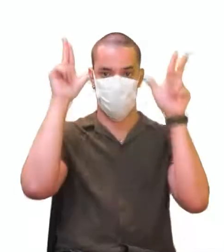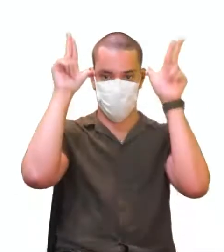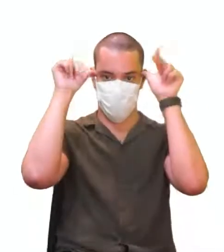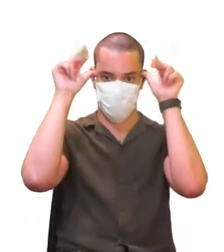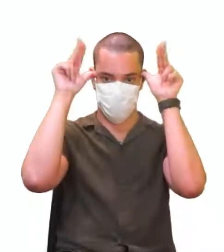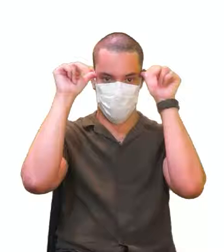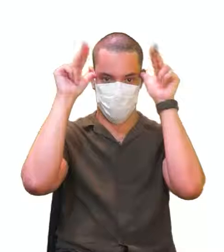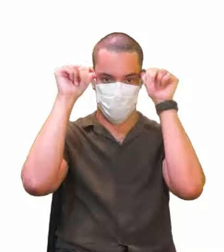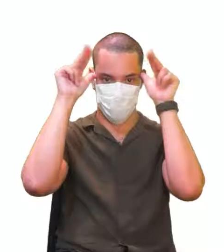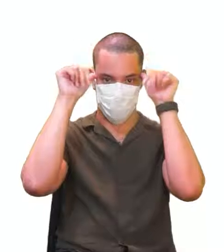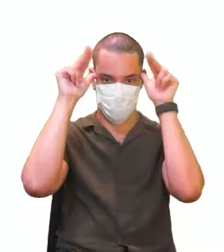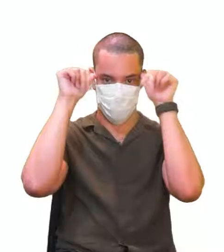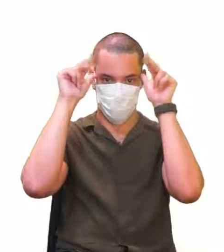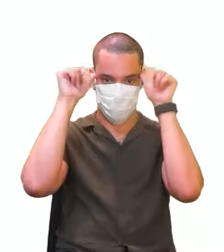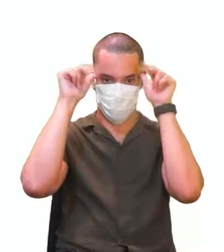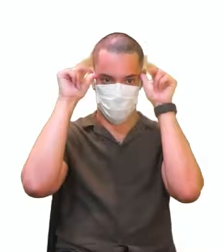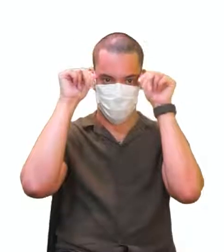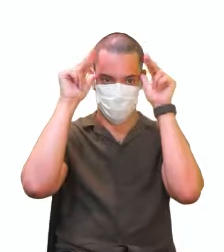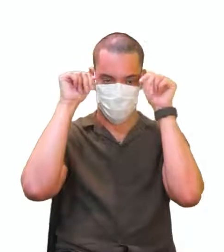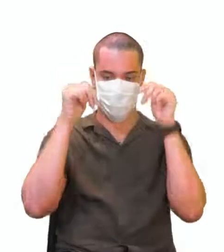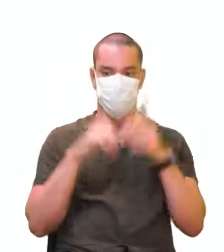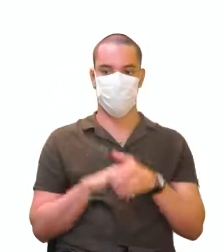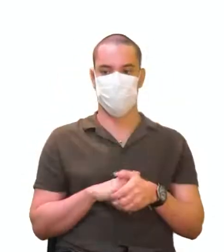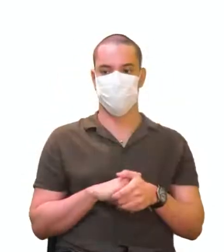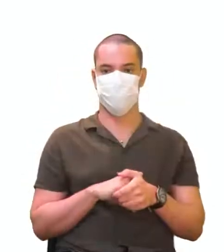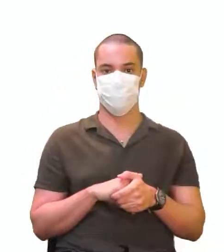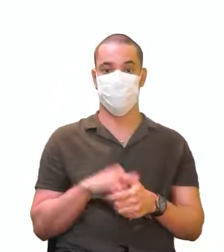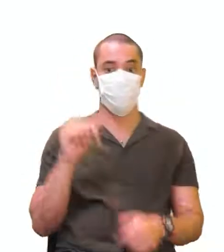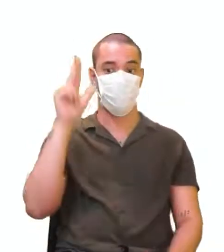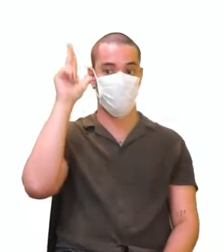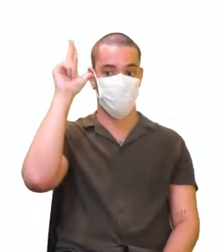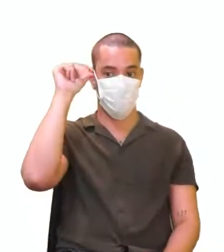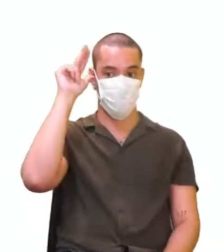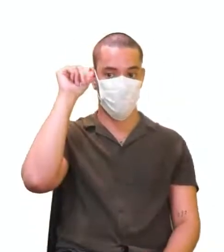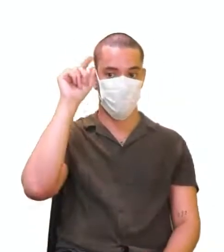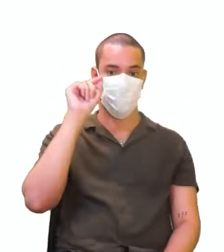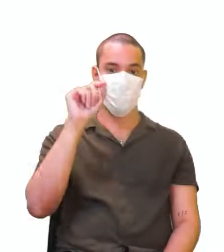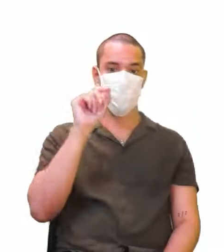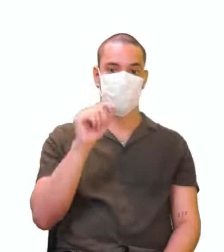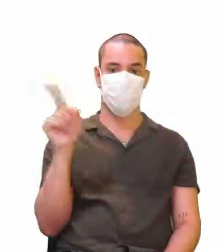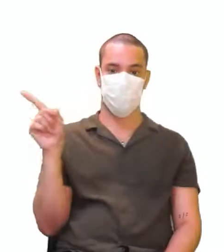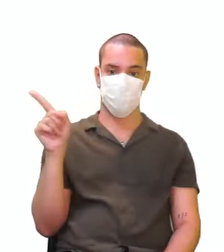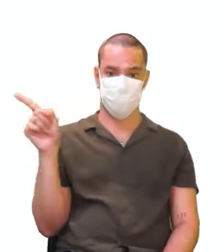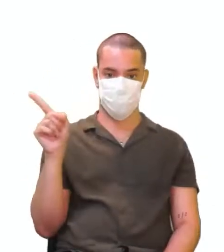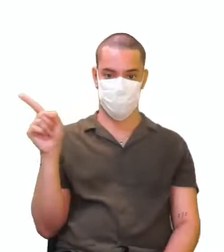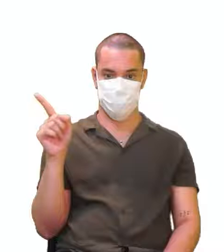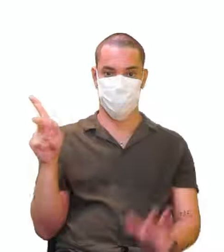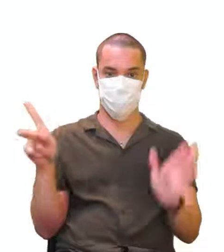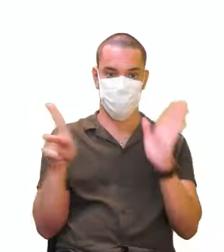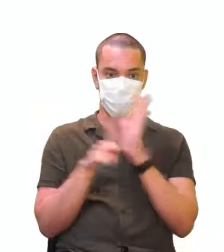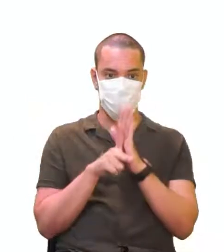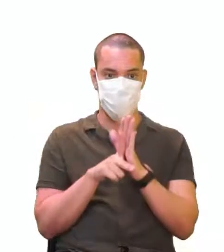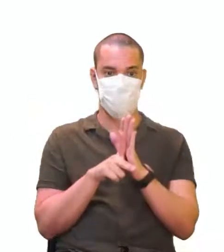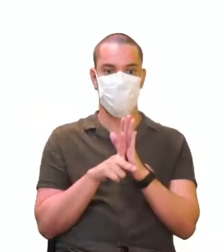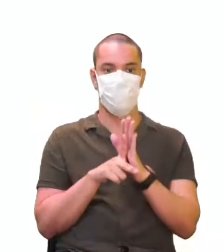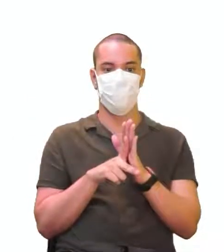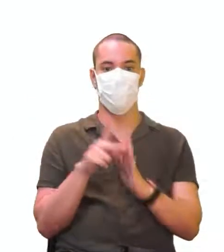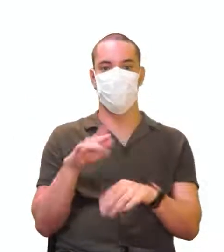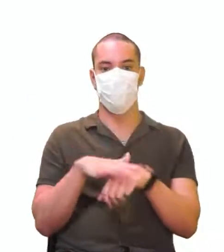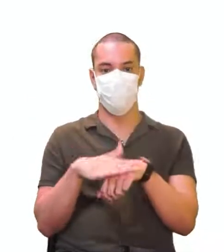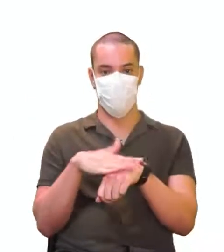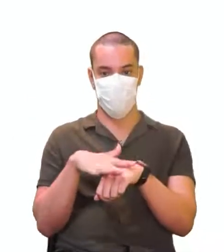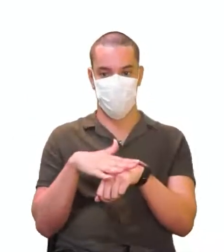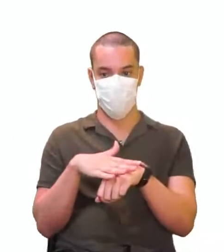que bonitinho, eles todos juntinhos aqui, né? Esse indivíduo aqui, ó, é um indivíduo selvagem, com essa cor